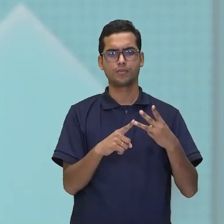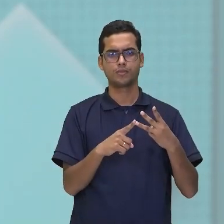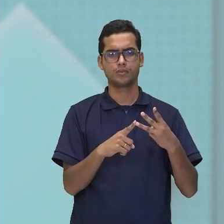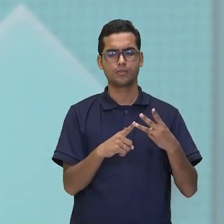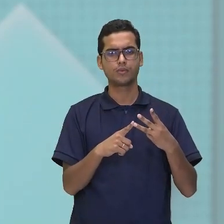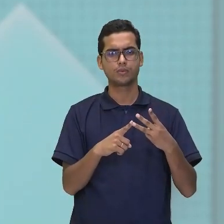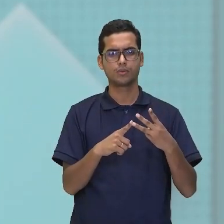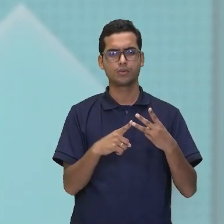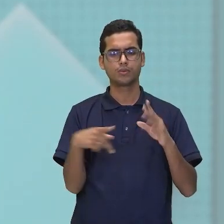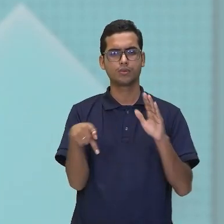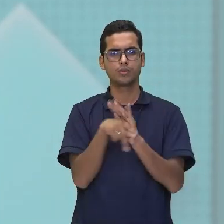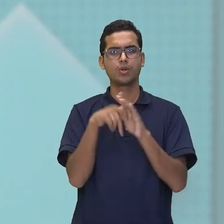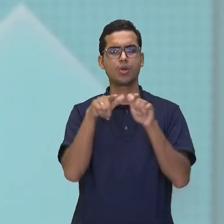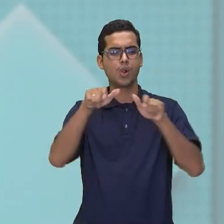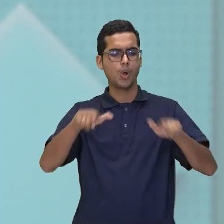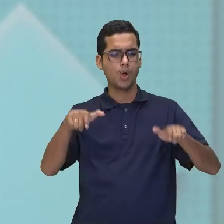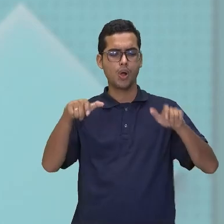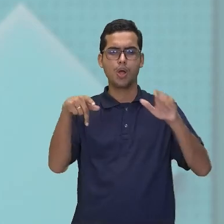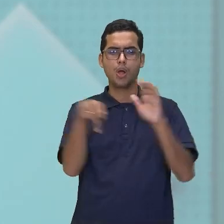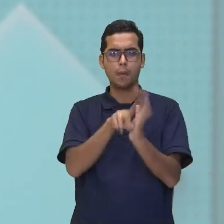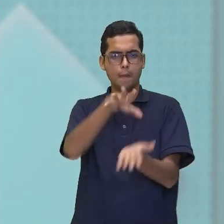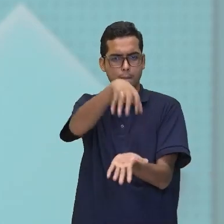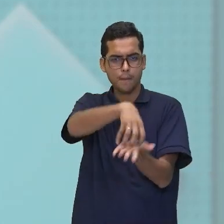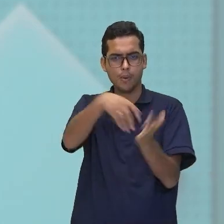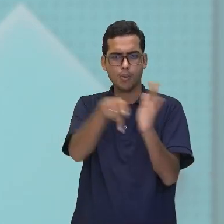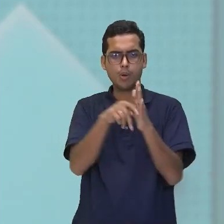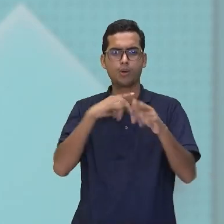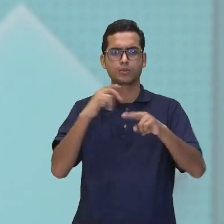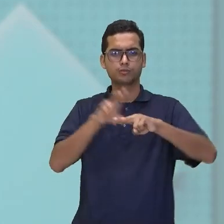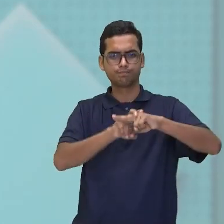estações de trem. Então,